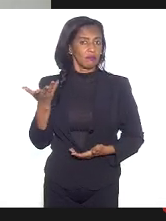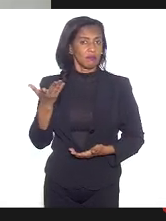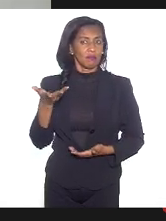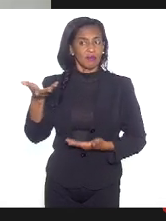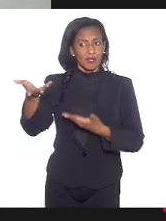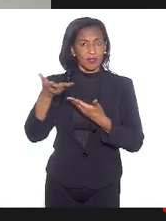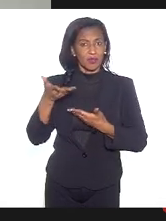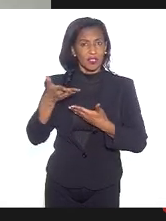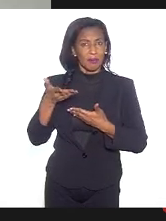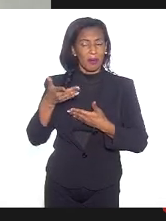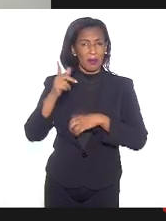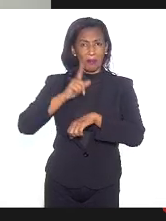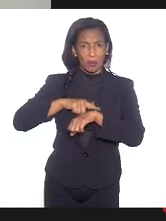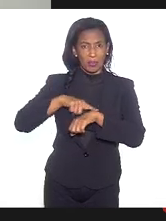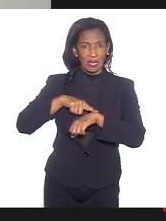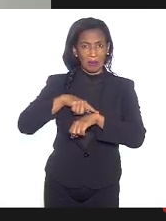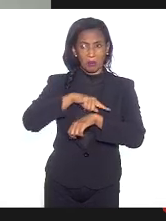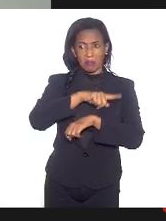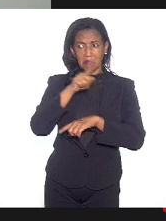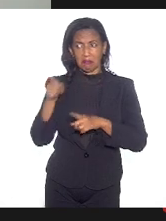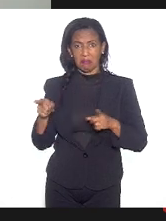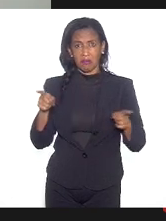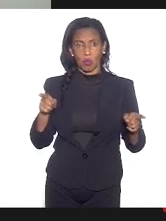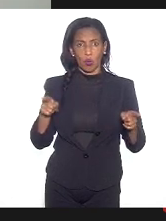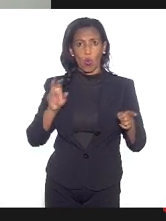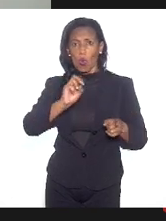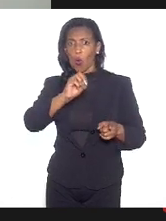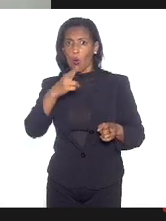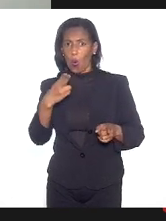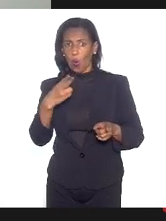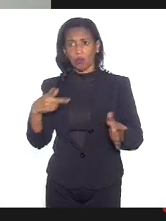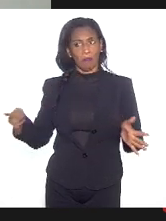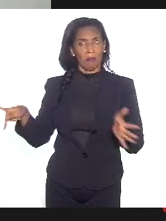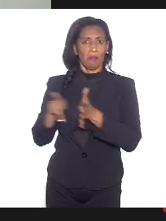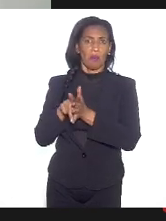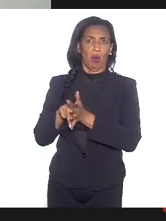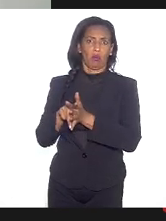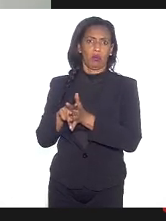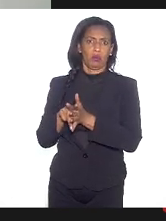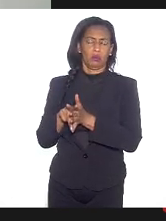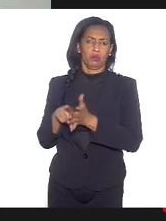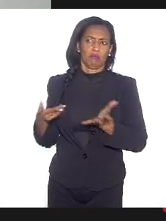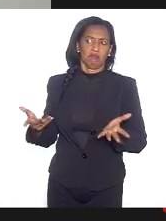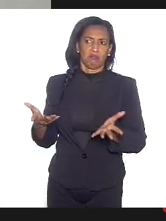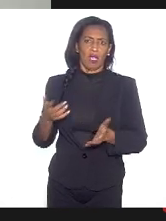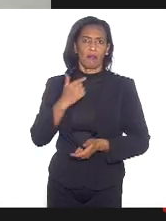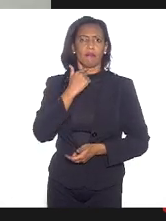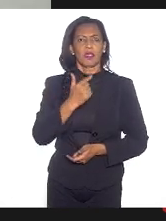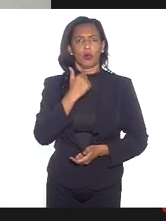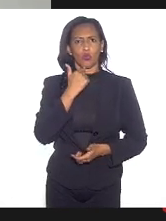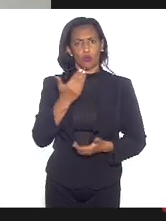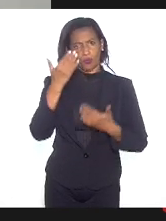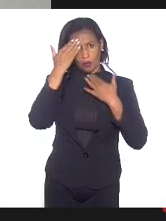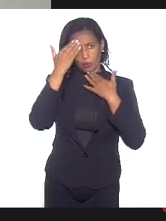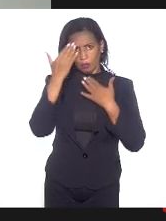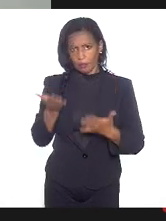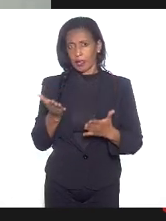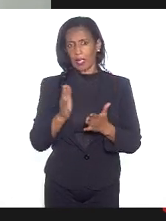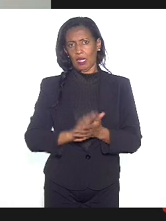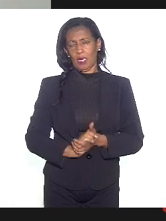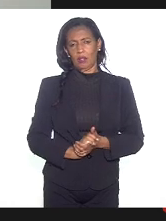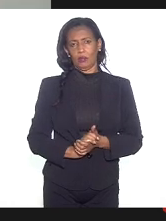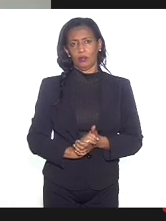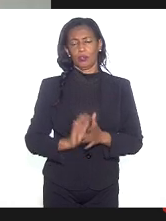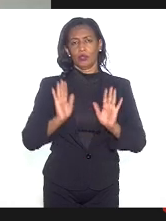convocados temporariamente ou se vão efetivar. Essa é a minha dúvida e obrigado aí já por